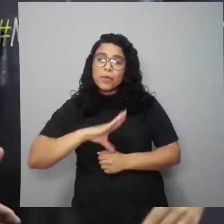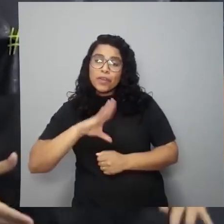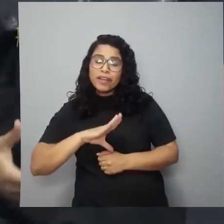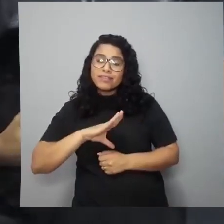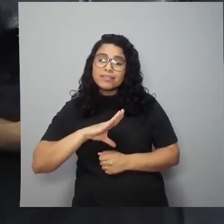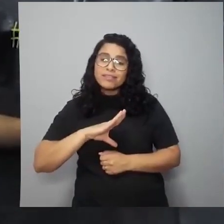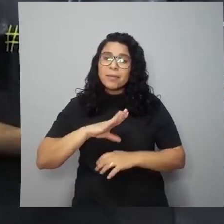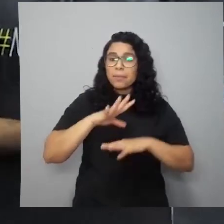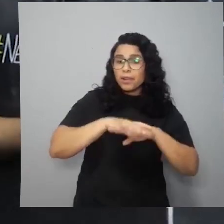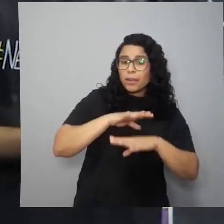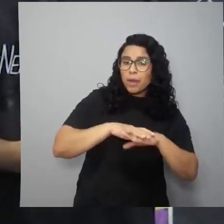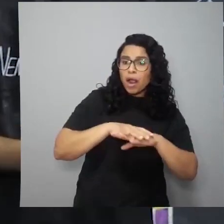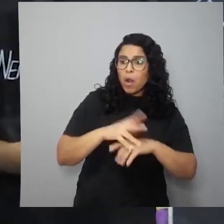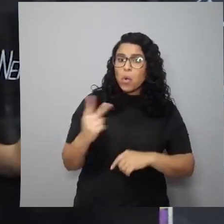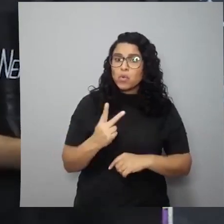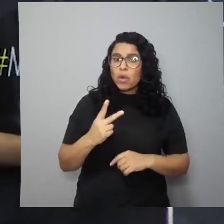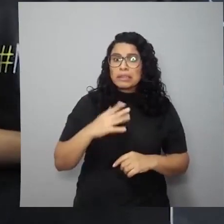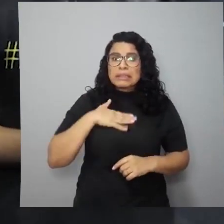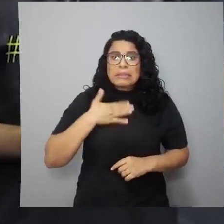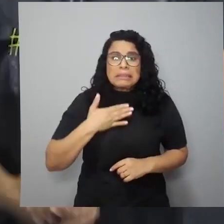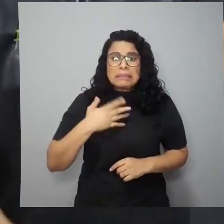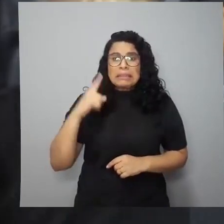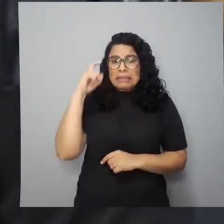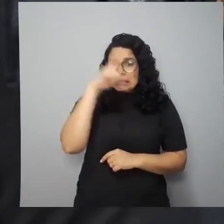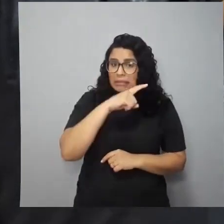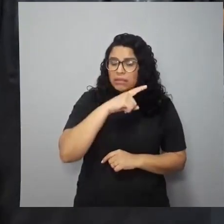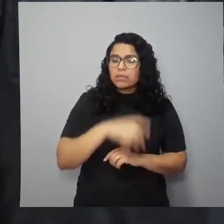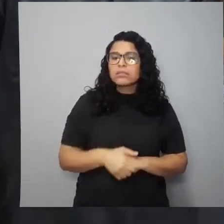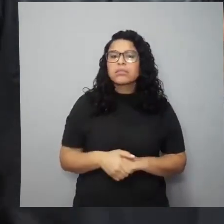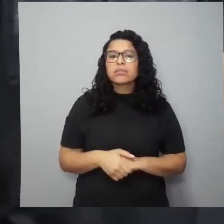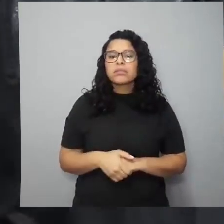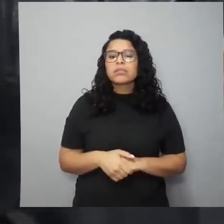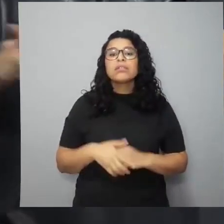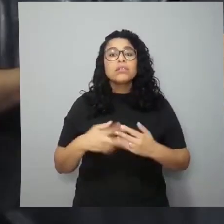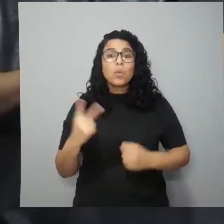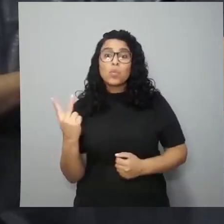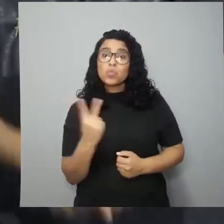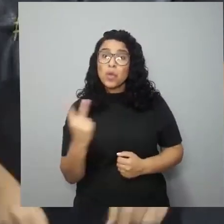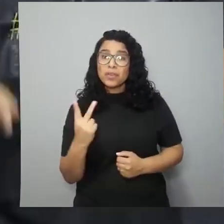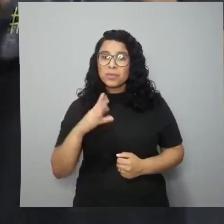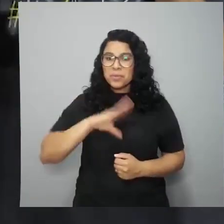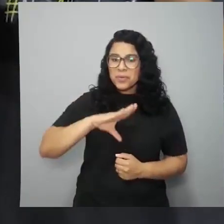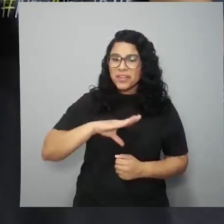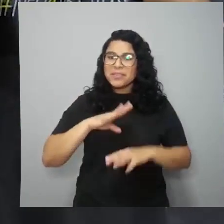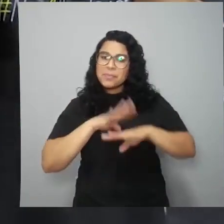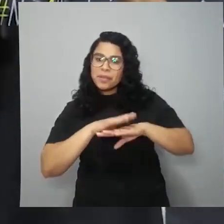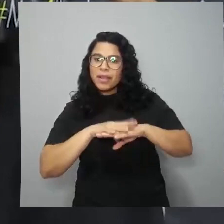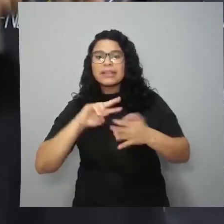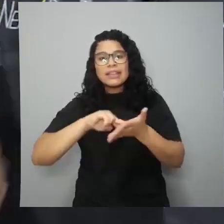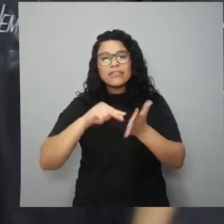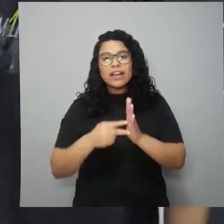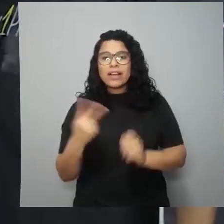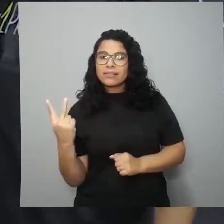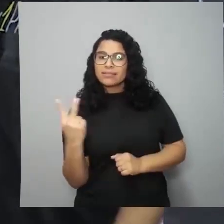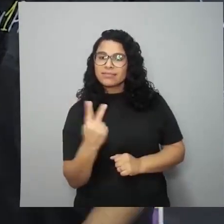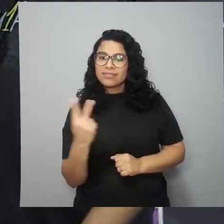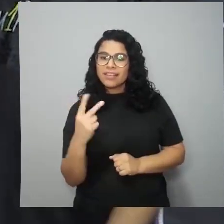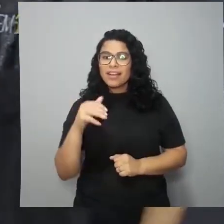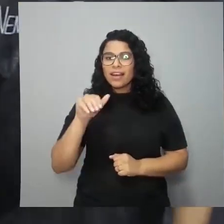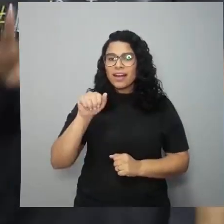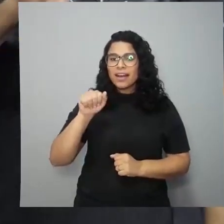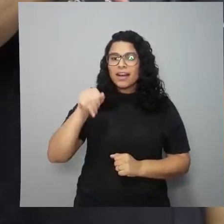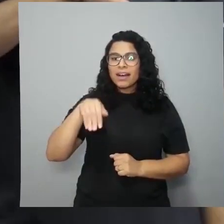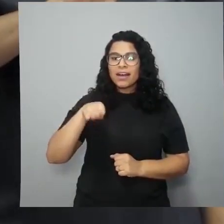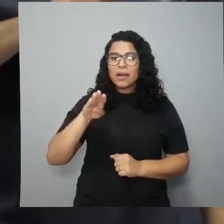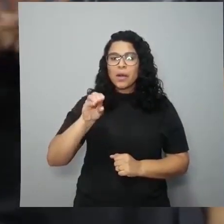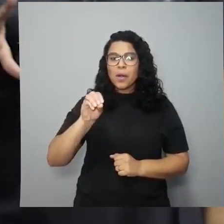me assustam. Esse ambas aí está se referindo a quem? Está se referindo a 2 elementos, e esses 2 elementos são representados pela palavra